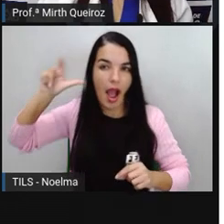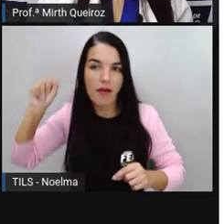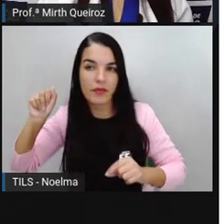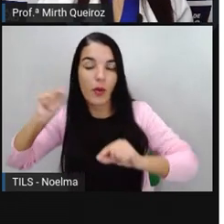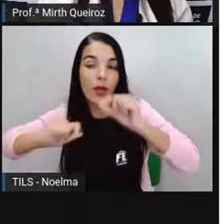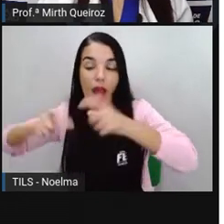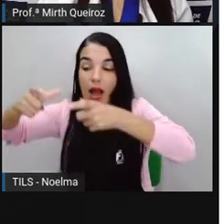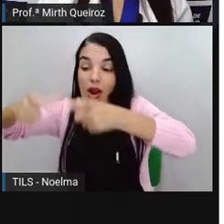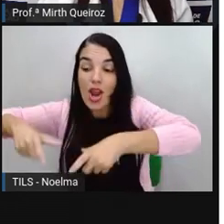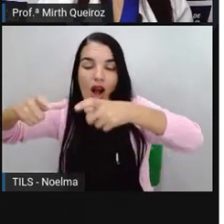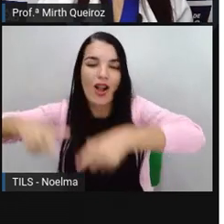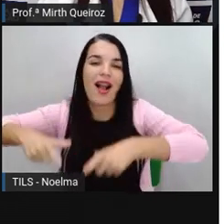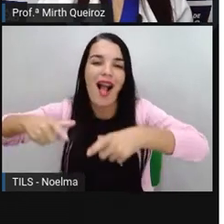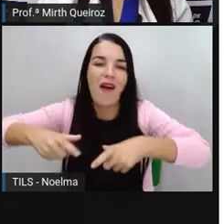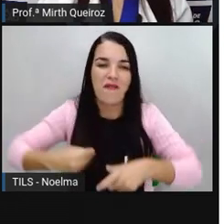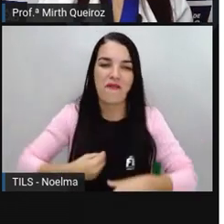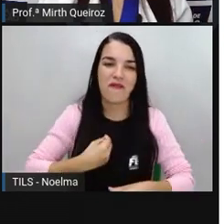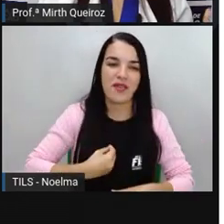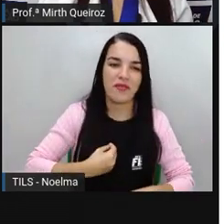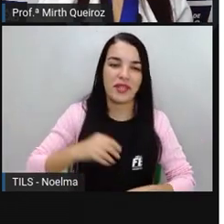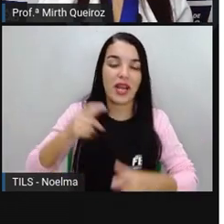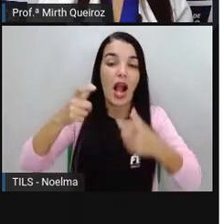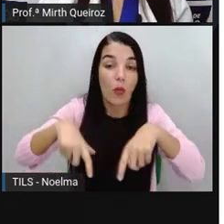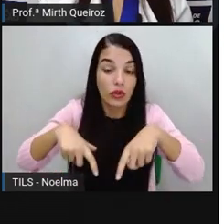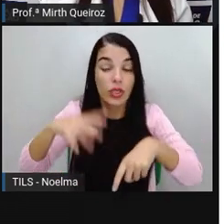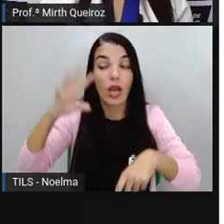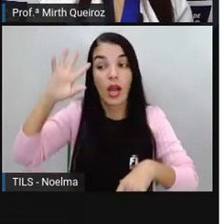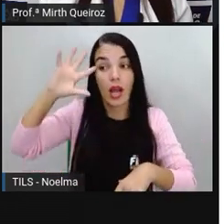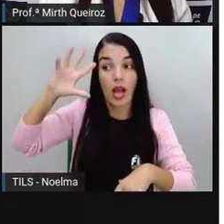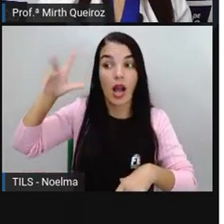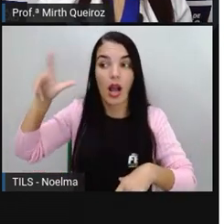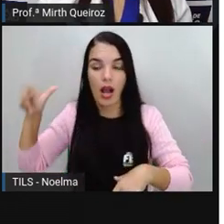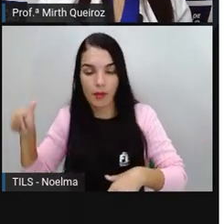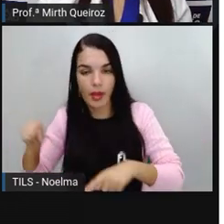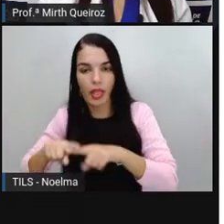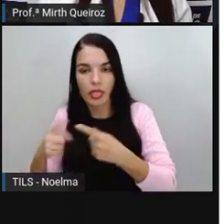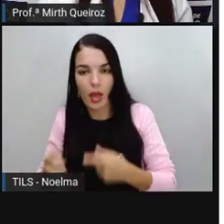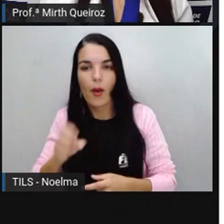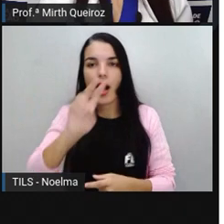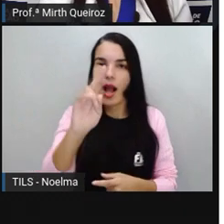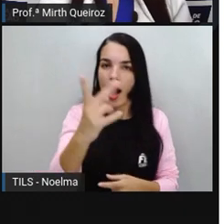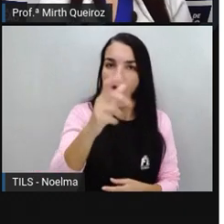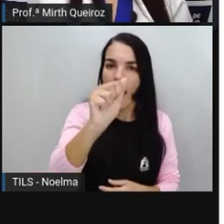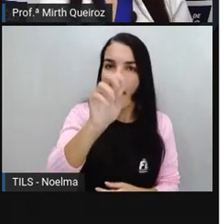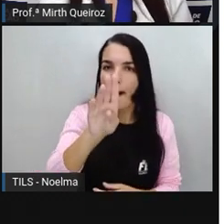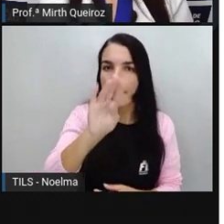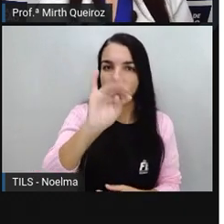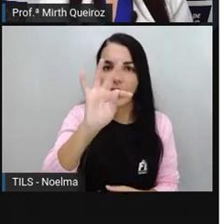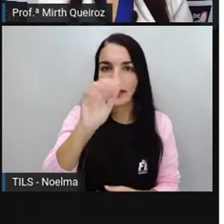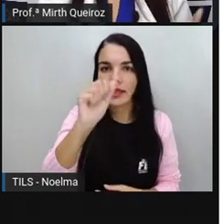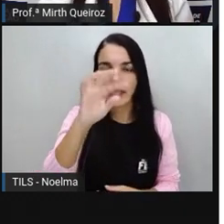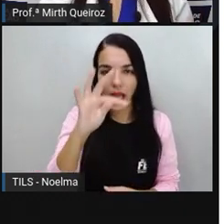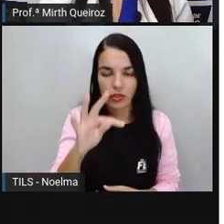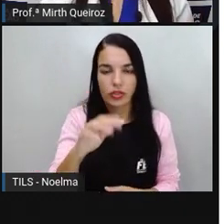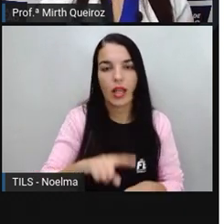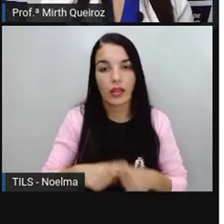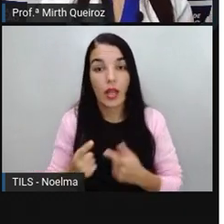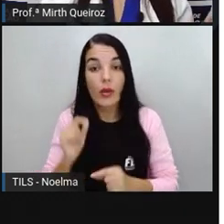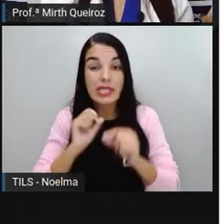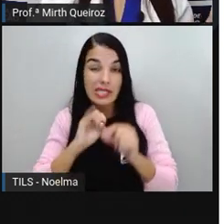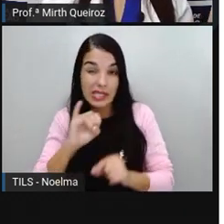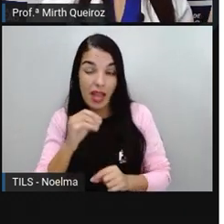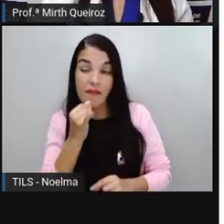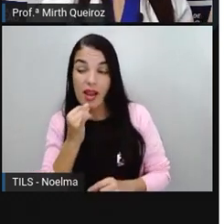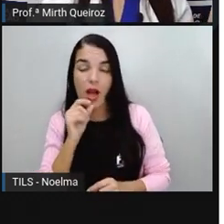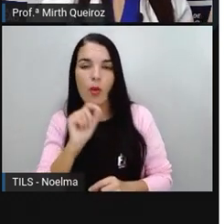o endereço de onde eles vivem. Então, a gente está falando sobre o habitat. Agora, se eu falo, o leão ele é